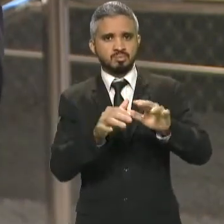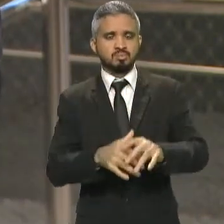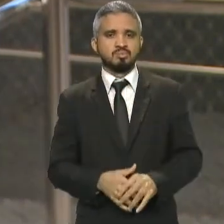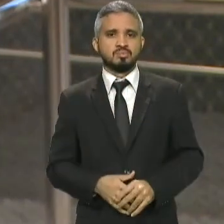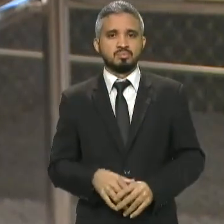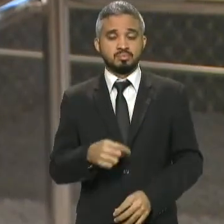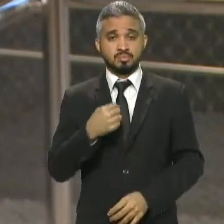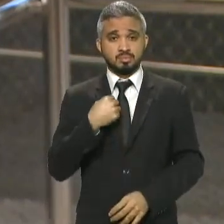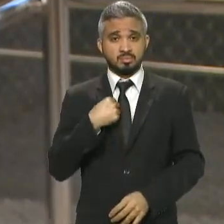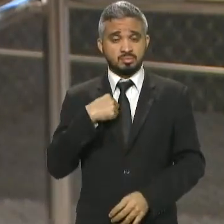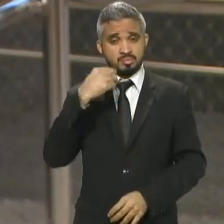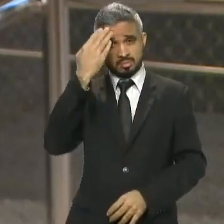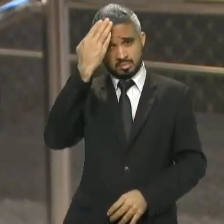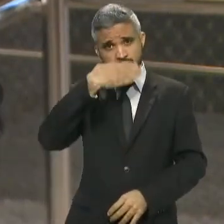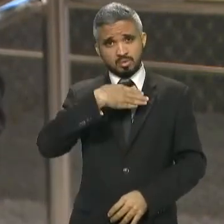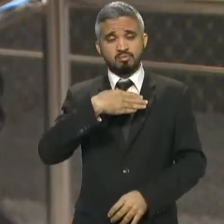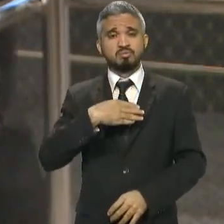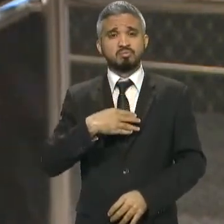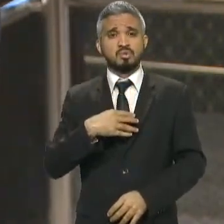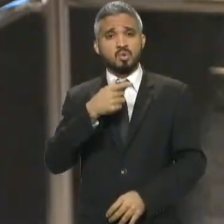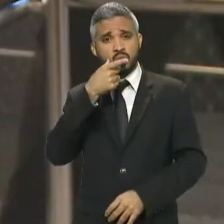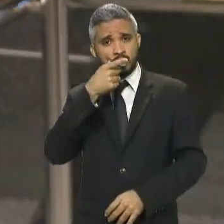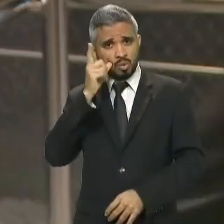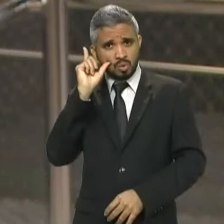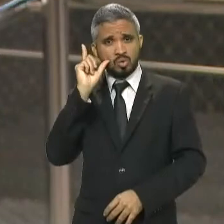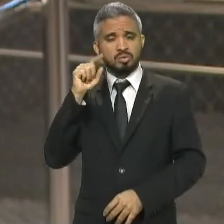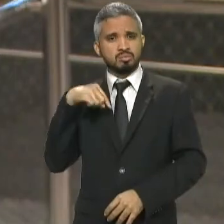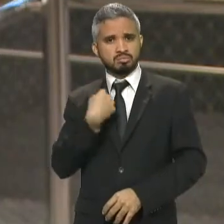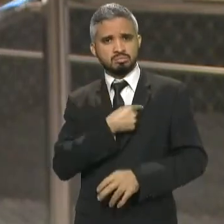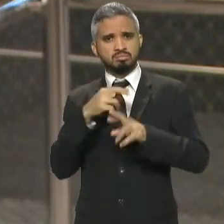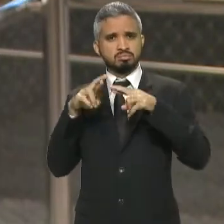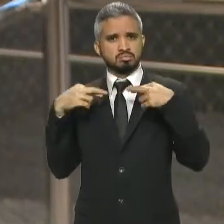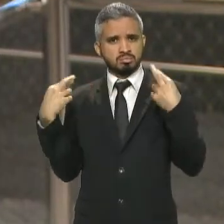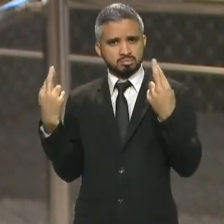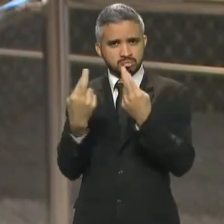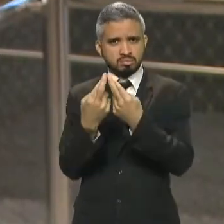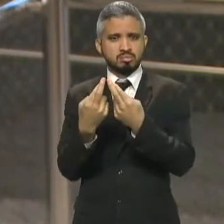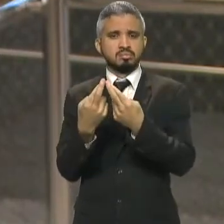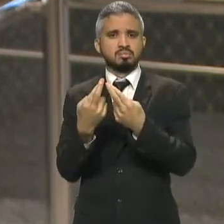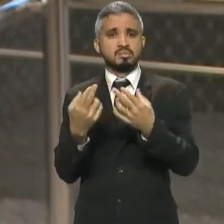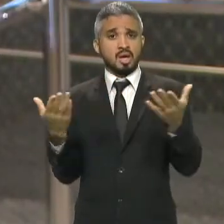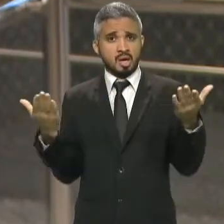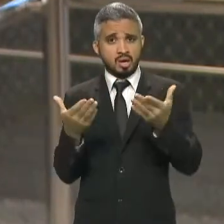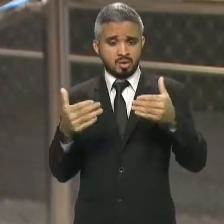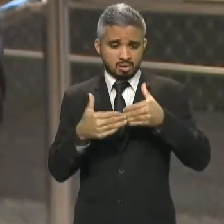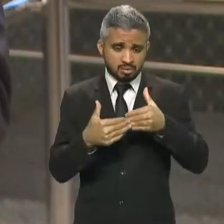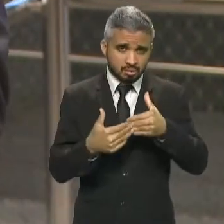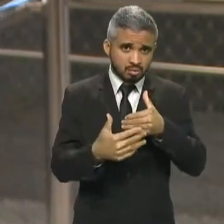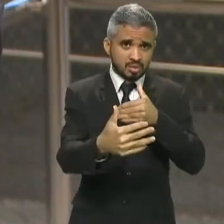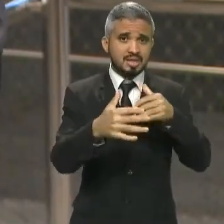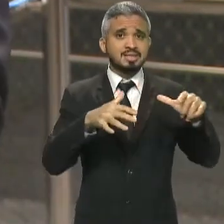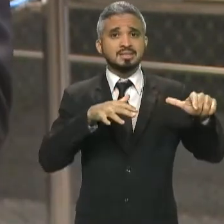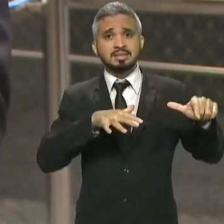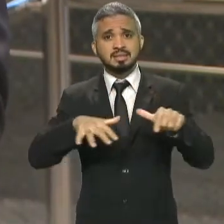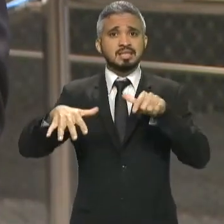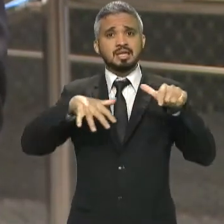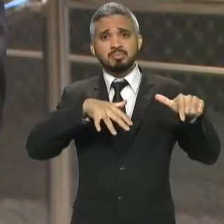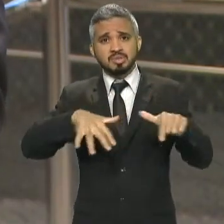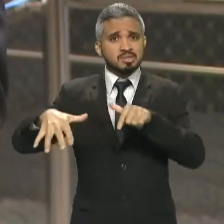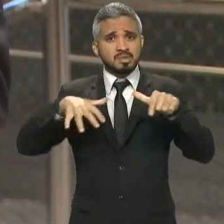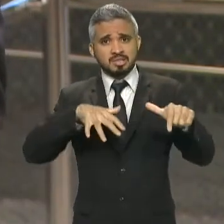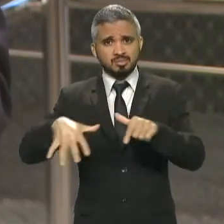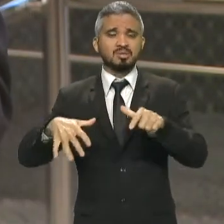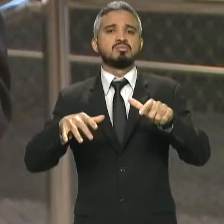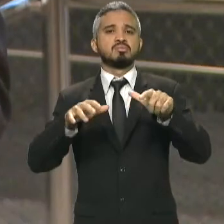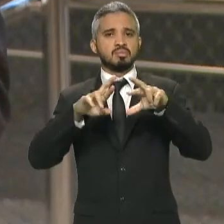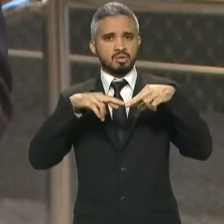de que voltamos com força total ontem, vamos fazer reunião agora semanalmente, de 2 a 3